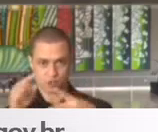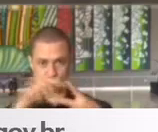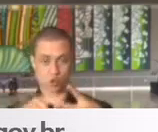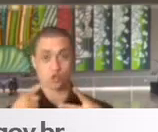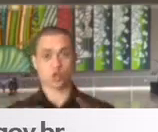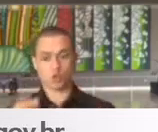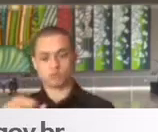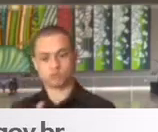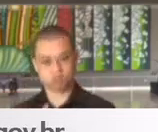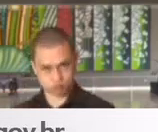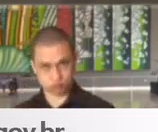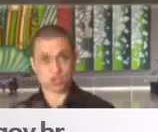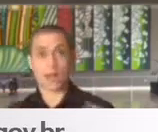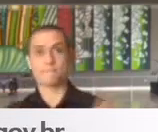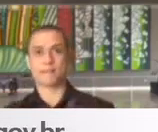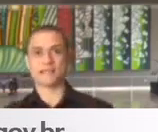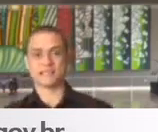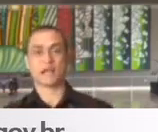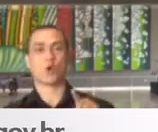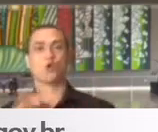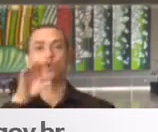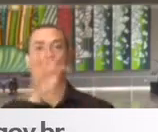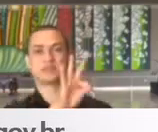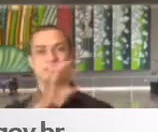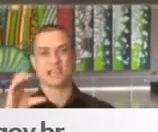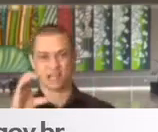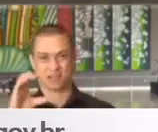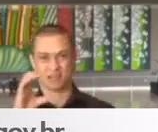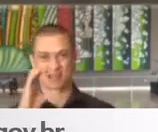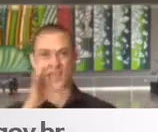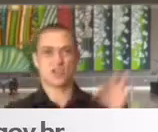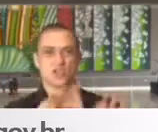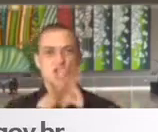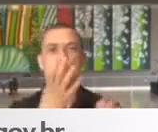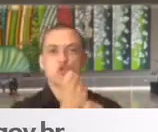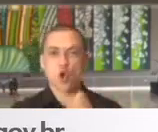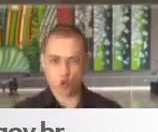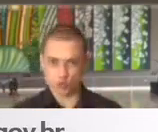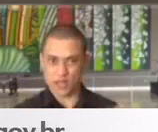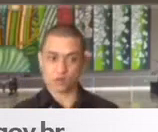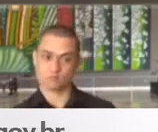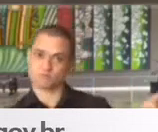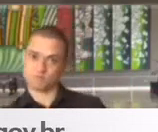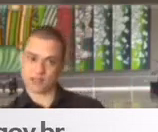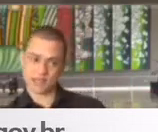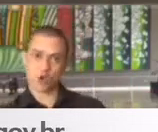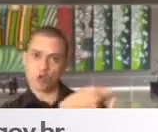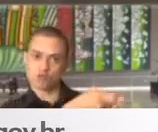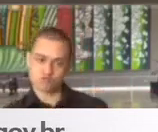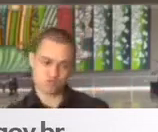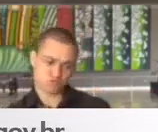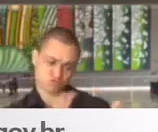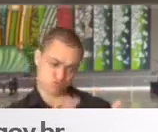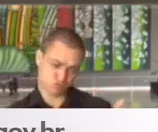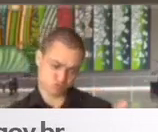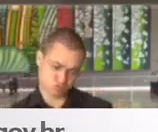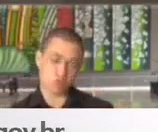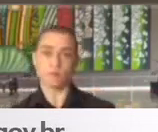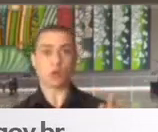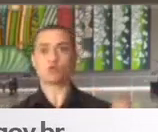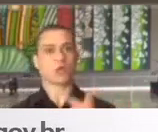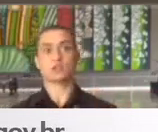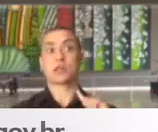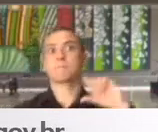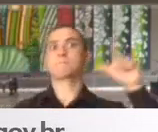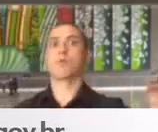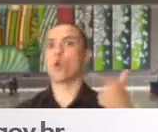redigidos já em parceria com o Tribunal de Contas do município, que foi o nosso parceiro na redação e, portanto, nenhum problema depois